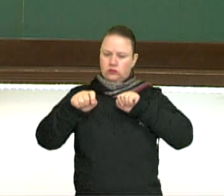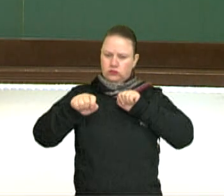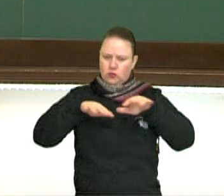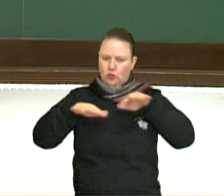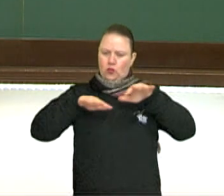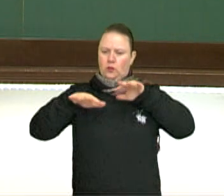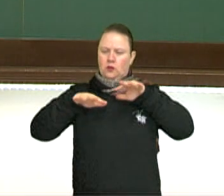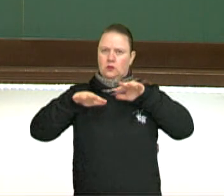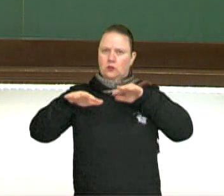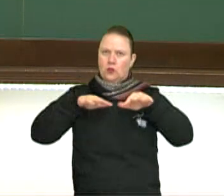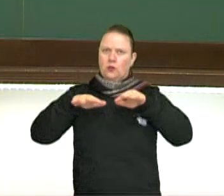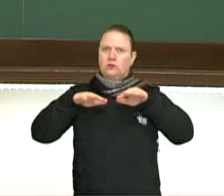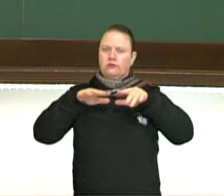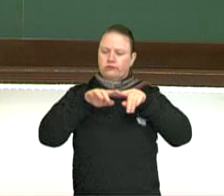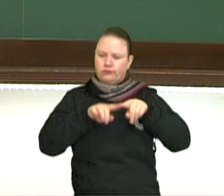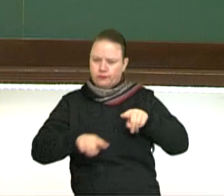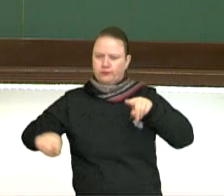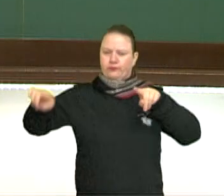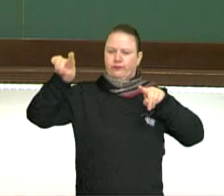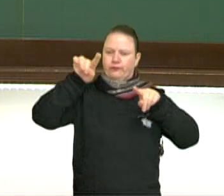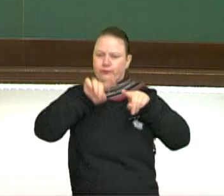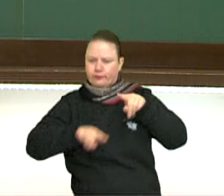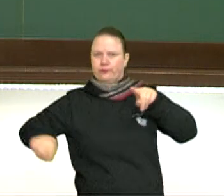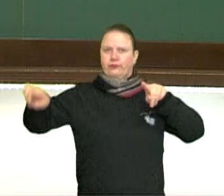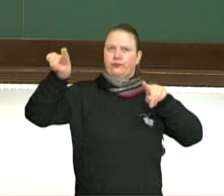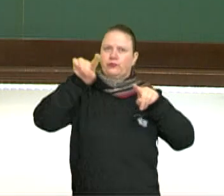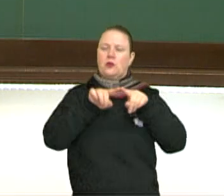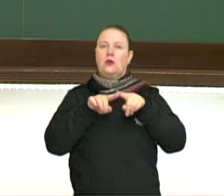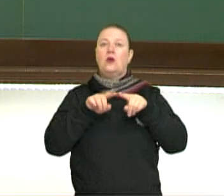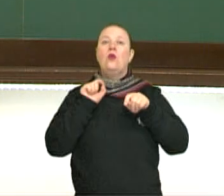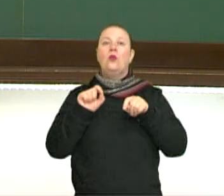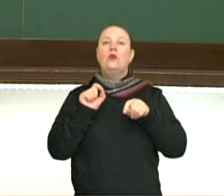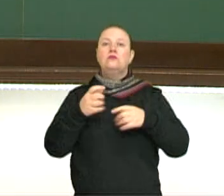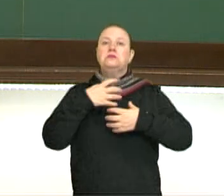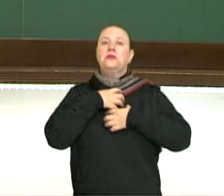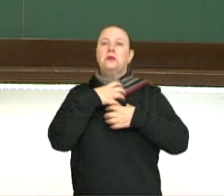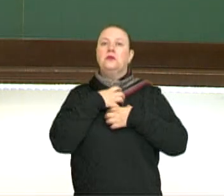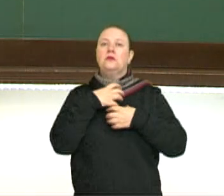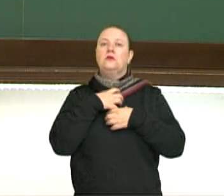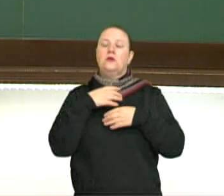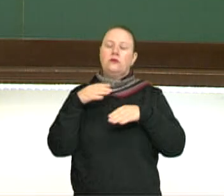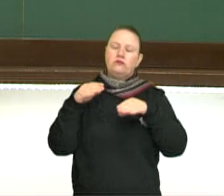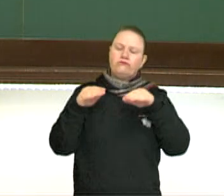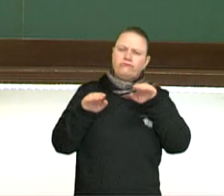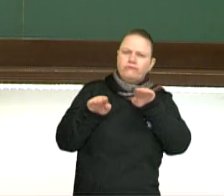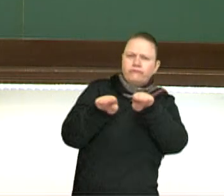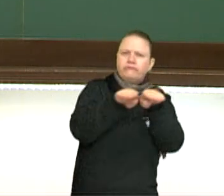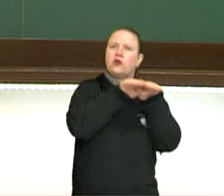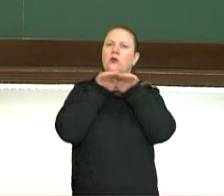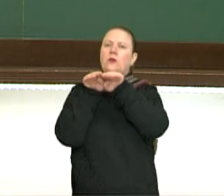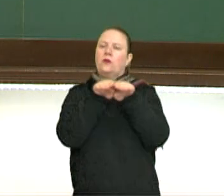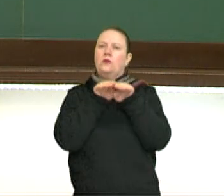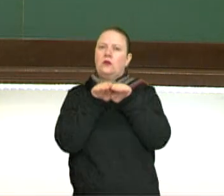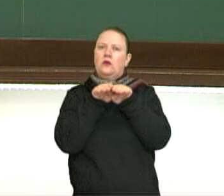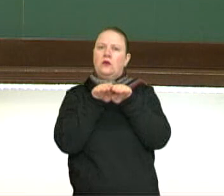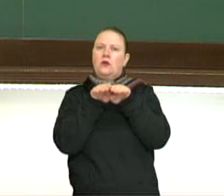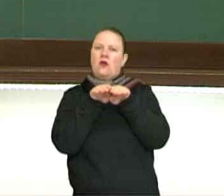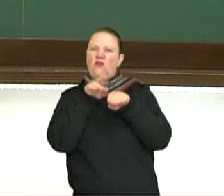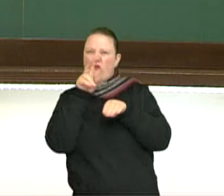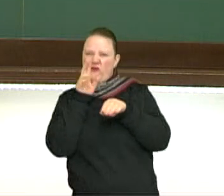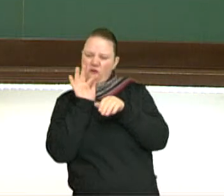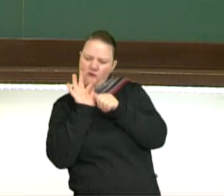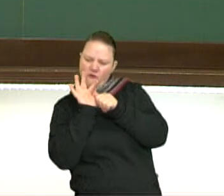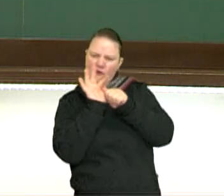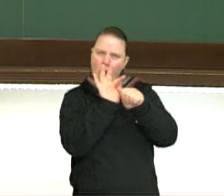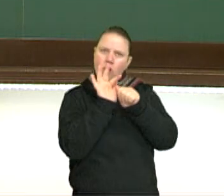uniforme, certo? Essa condição de equilíbrio, ela acontece quando a somatória de forças, ela acaba sendo igual